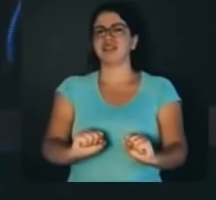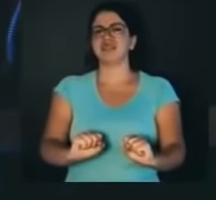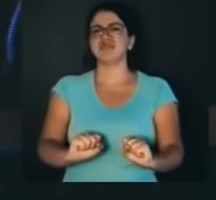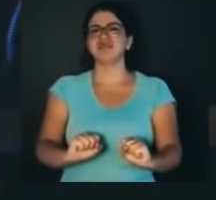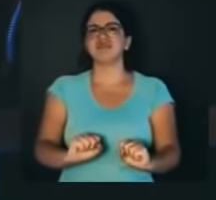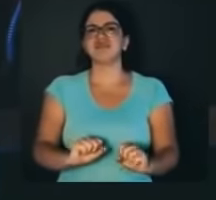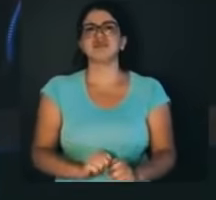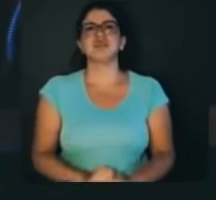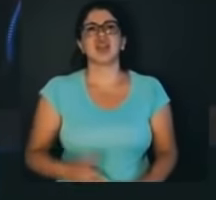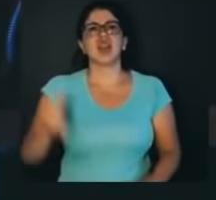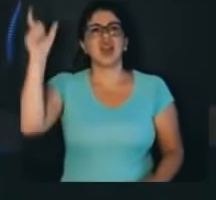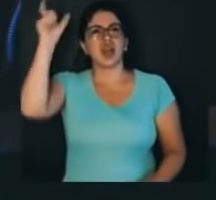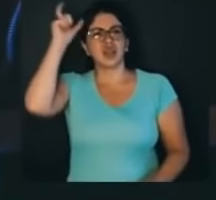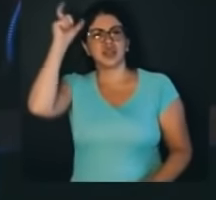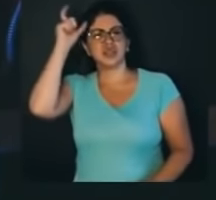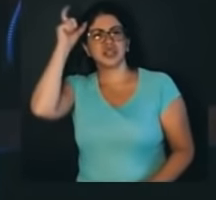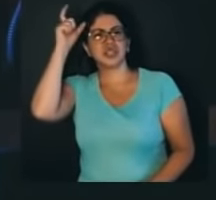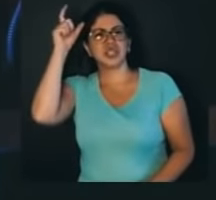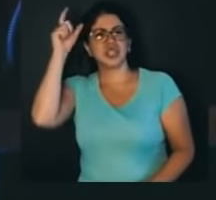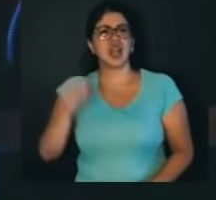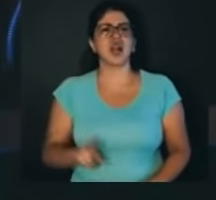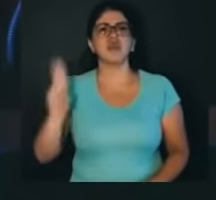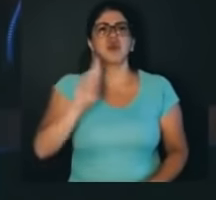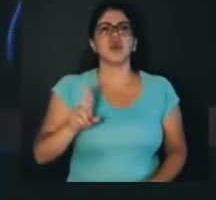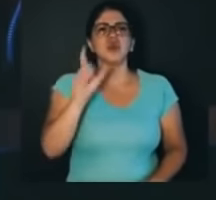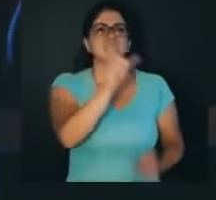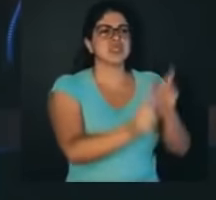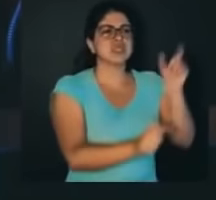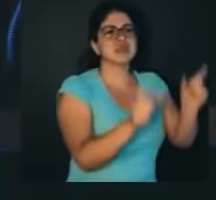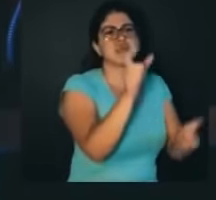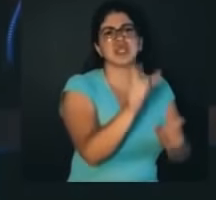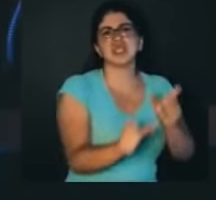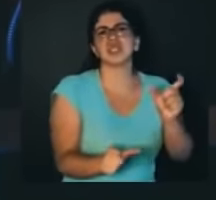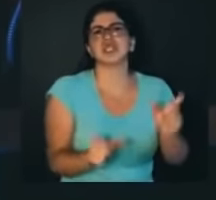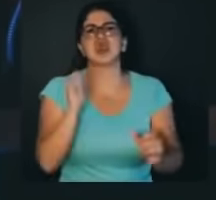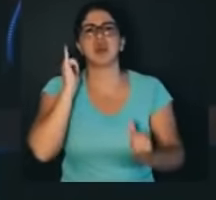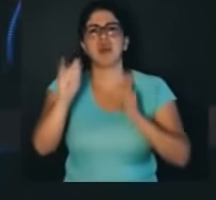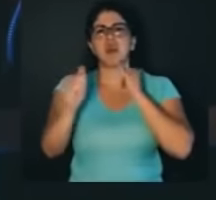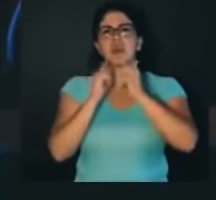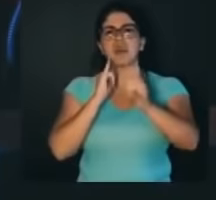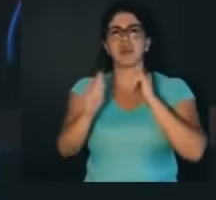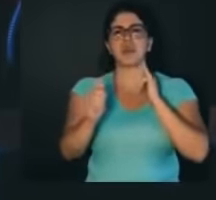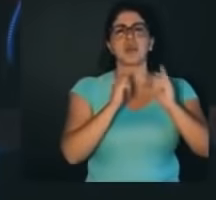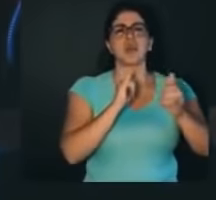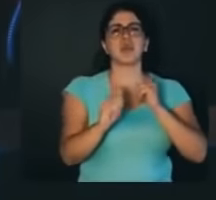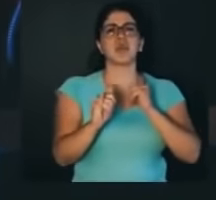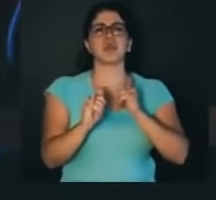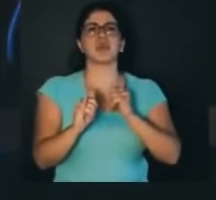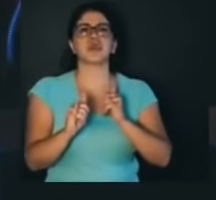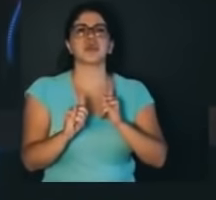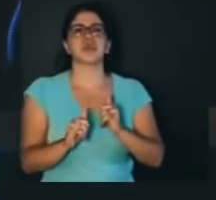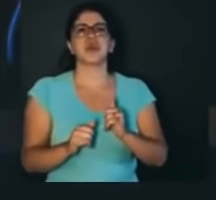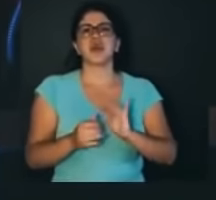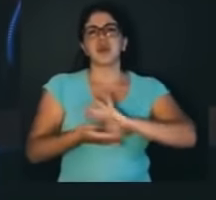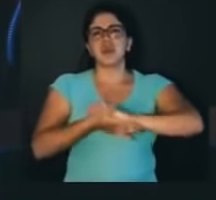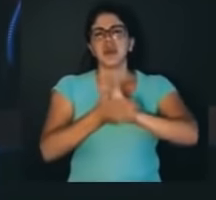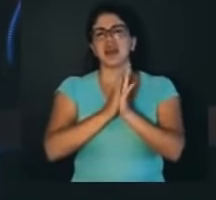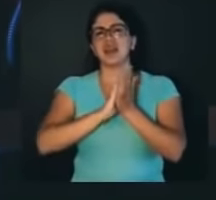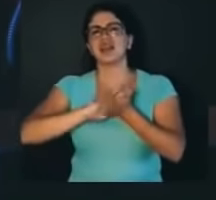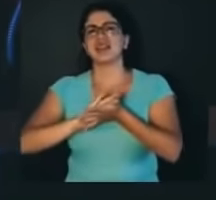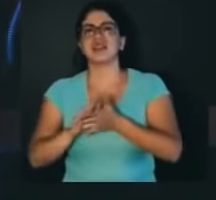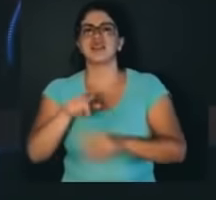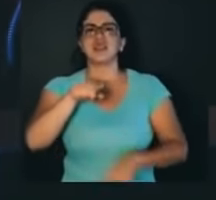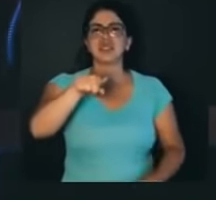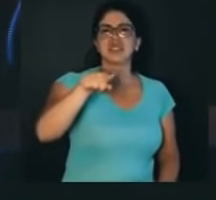não cumpra o teu destino profético. É o diabo usando outra pessoa para destruir você, para denigrir